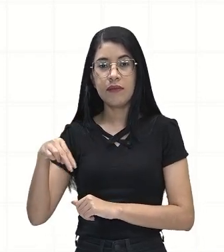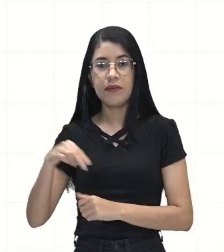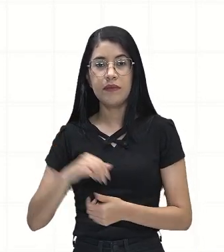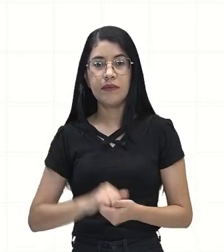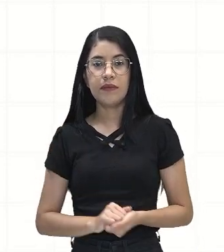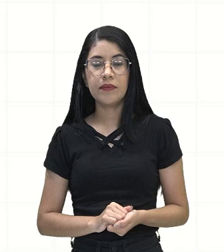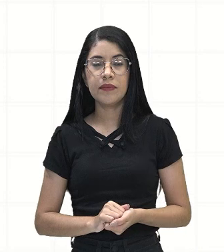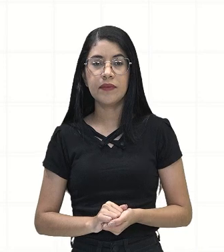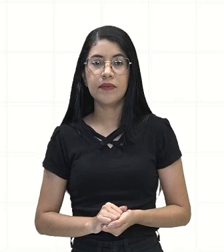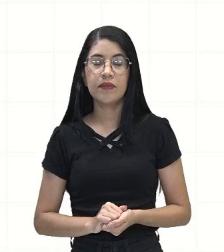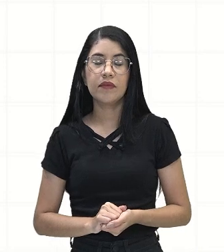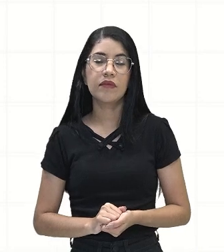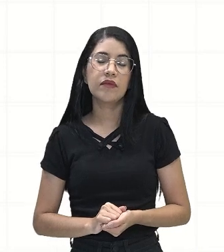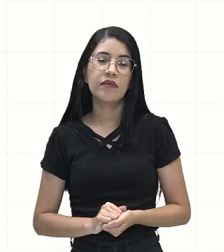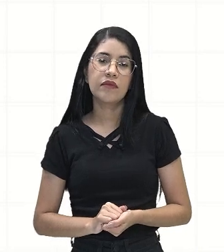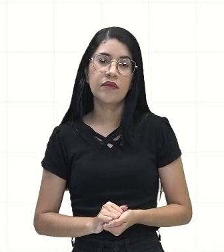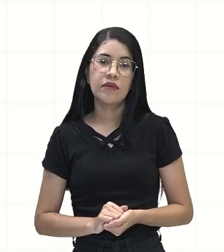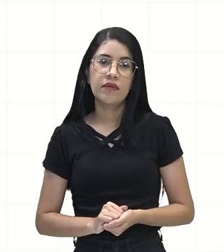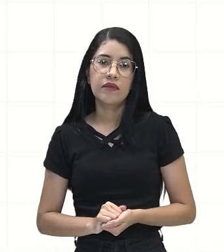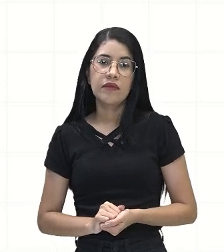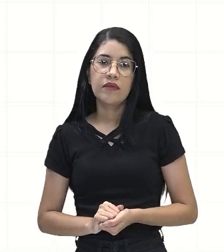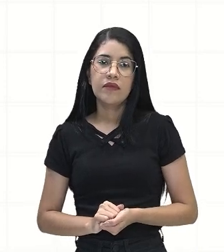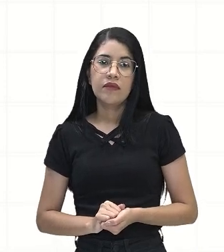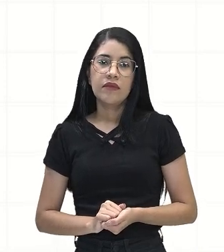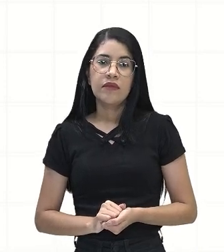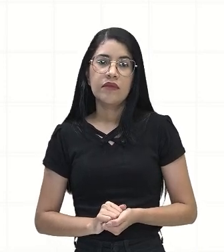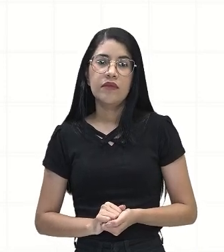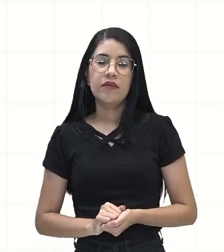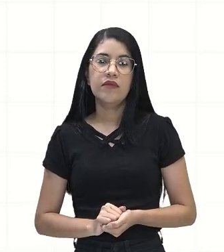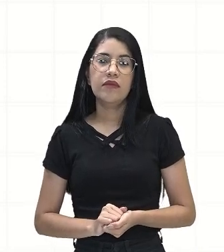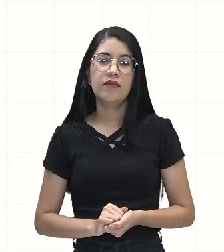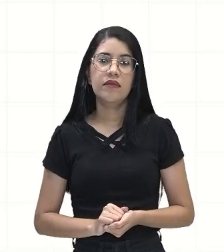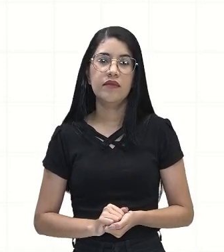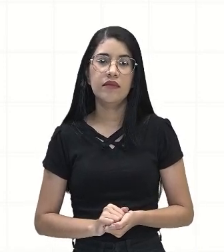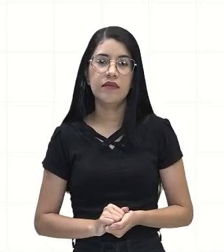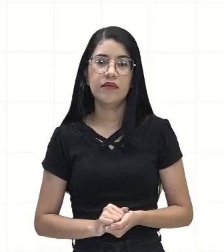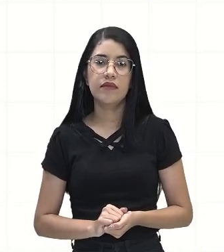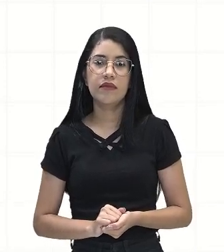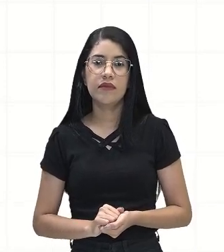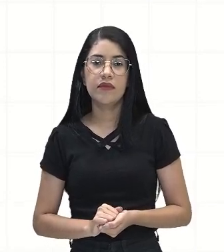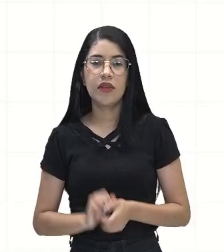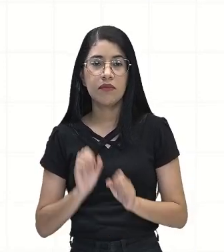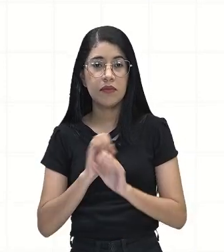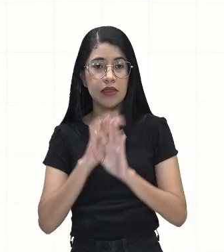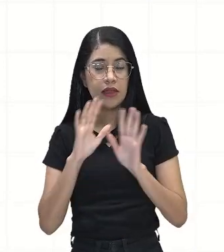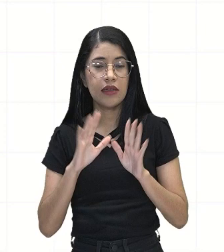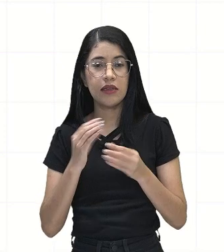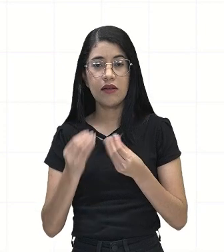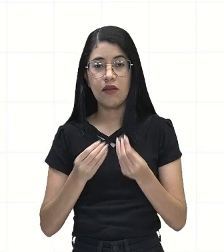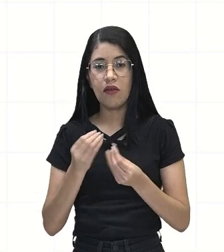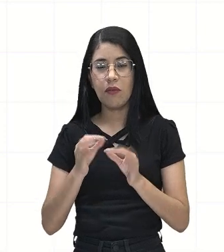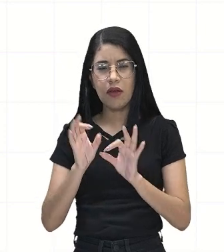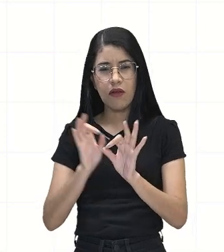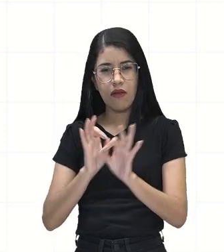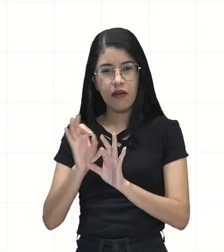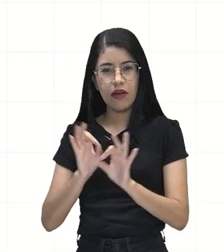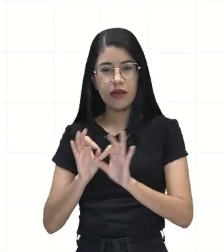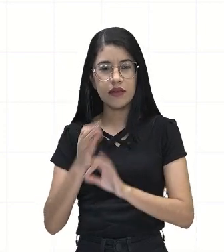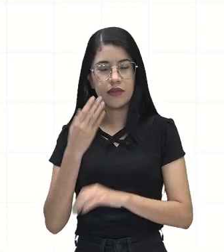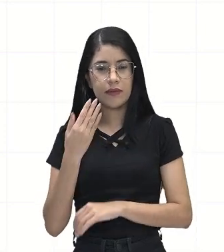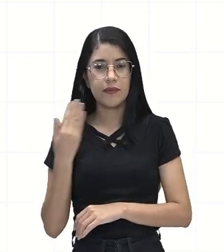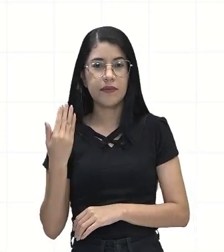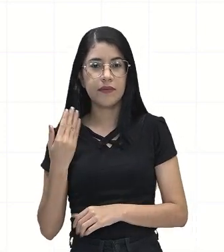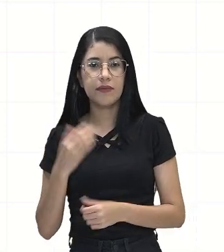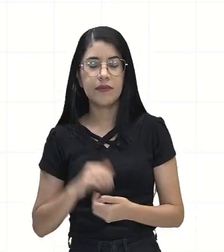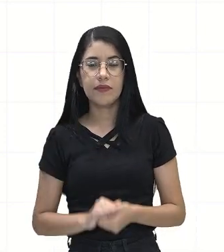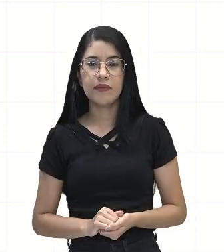N. Ok? Tudo bem? Então, só para ficar bem bonitinho aí, né, essa aqui é a